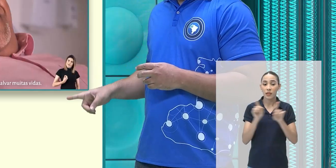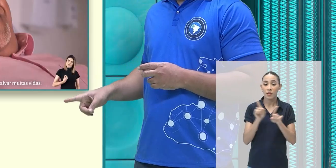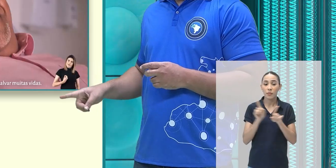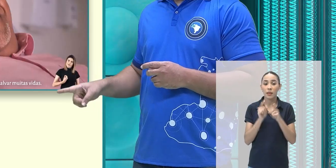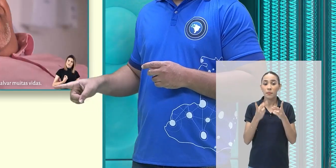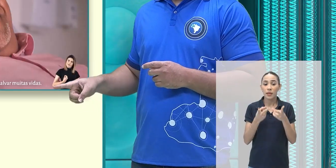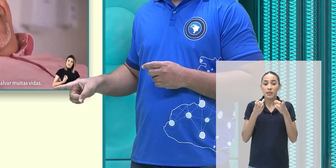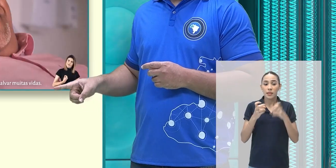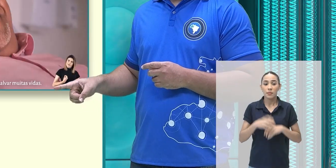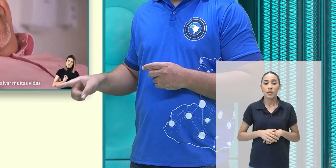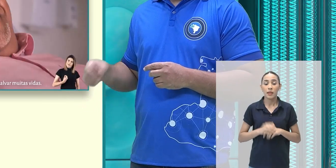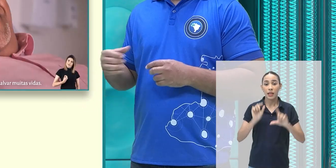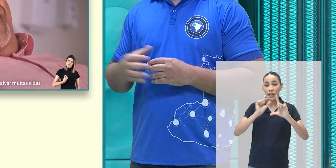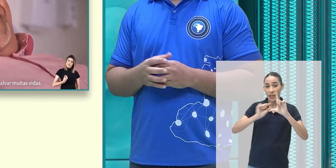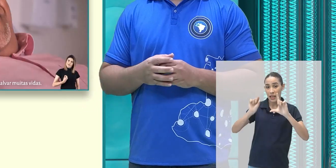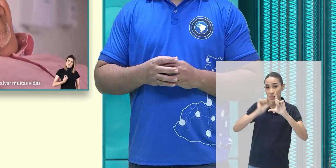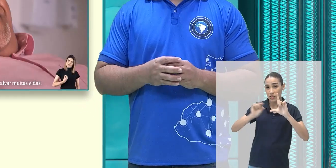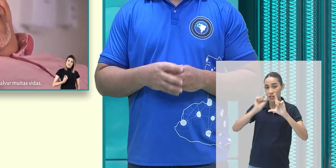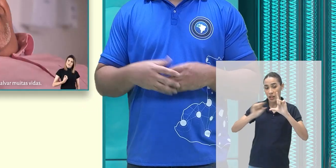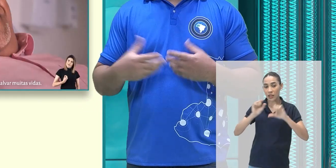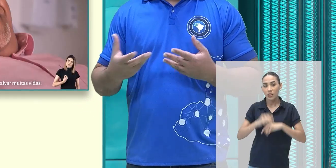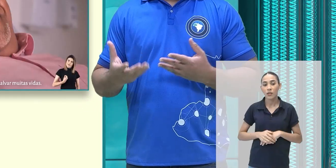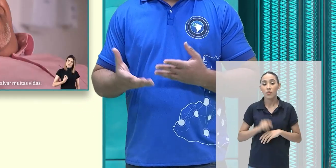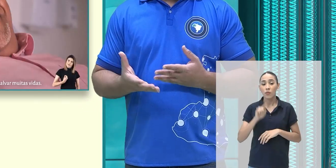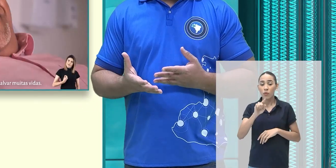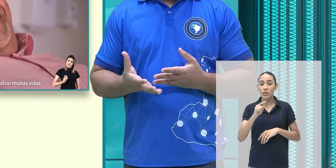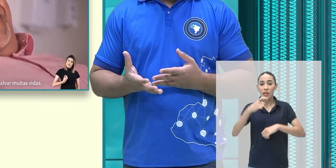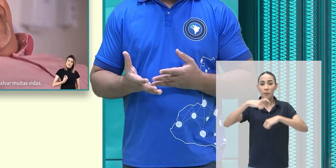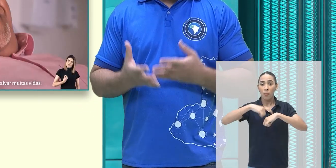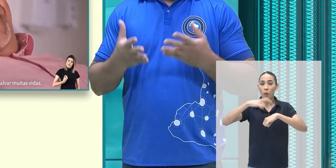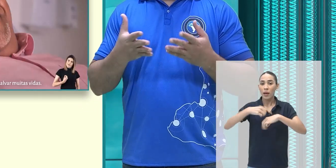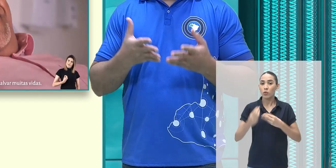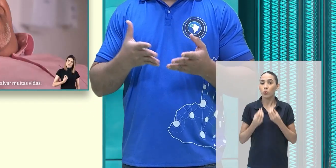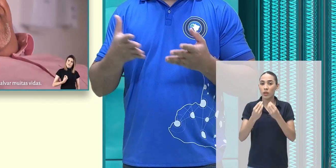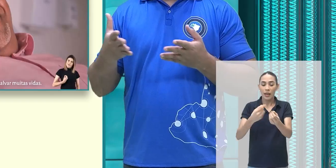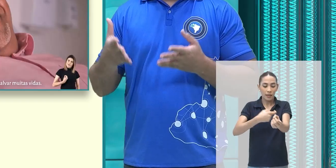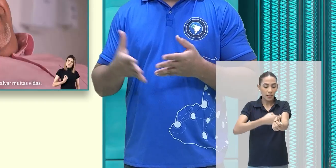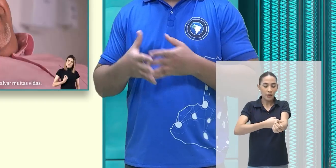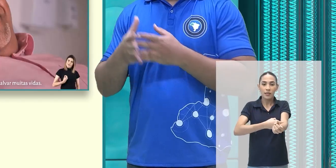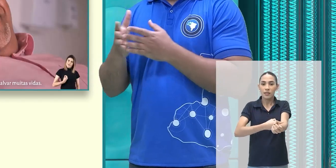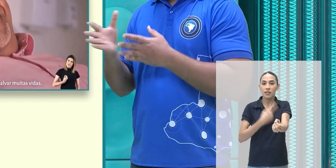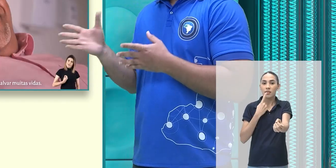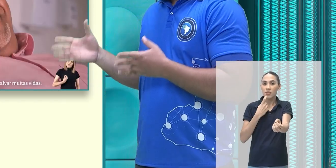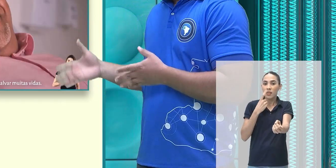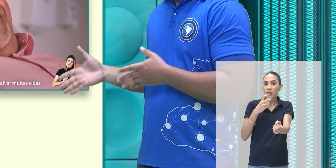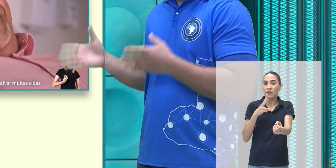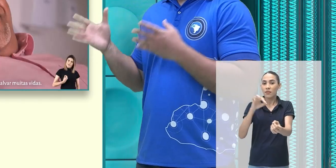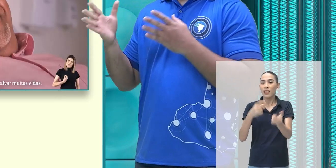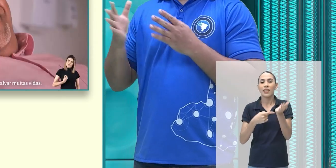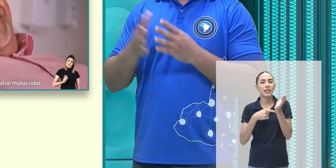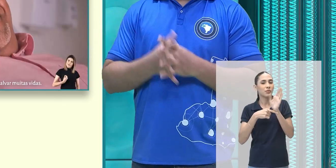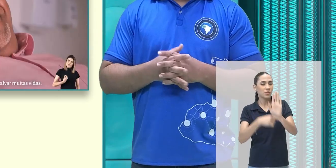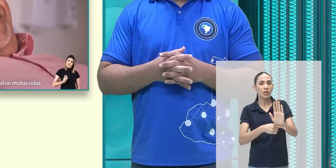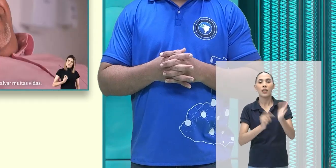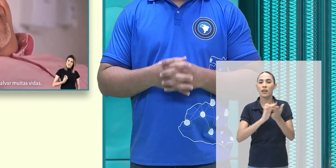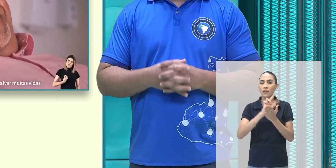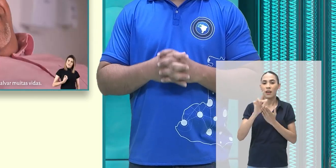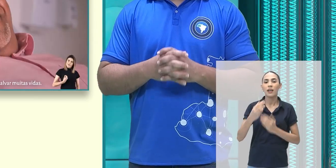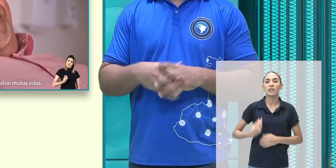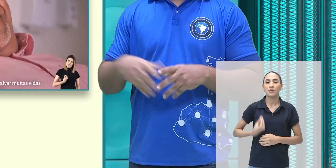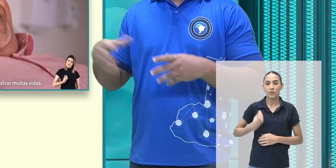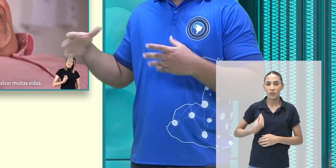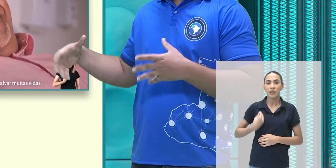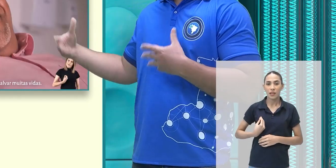disso, observe que na legenda, quando você doa sangue, ajuda a salvar muitas